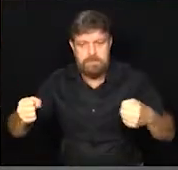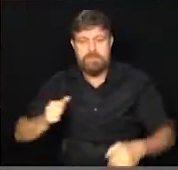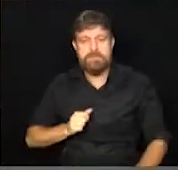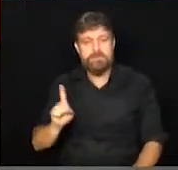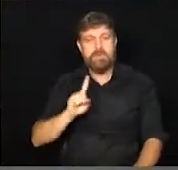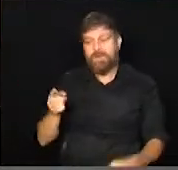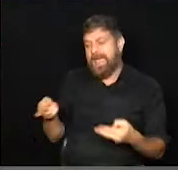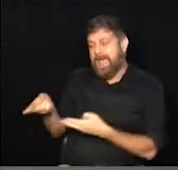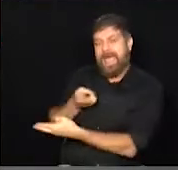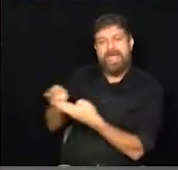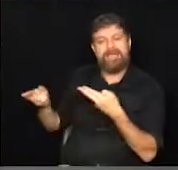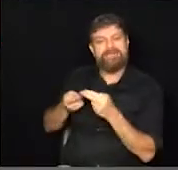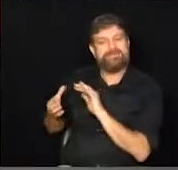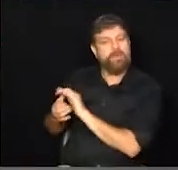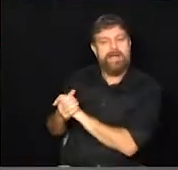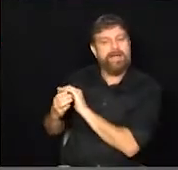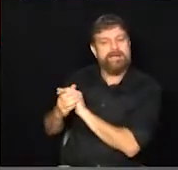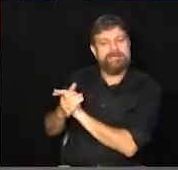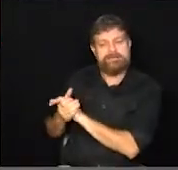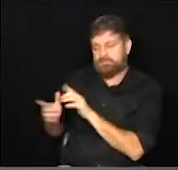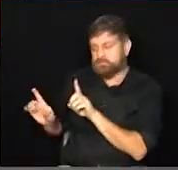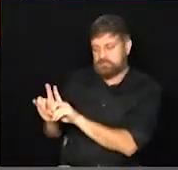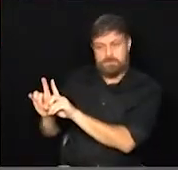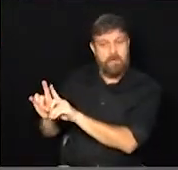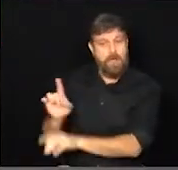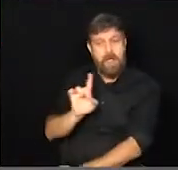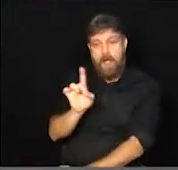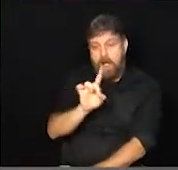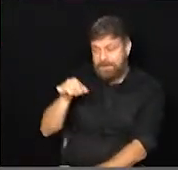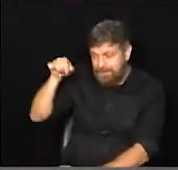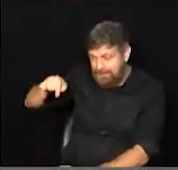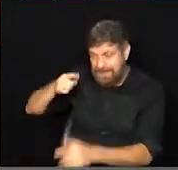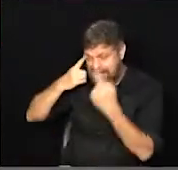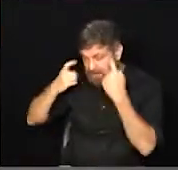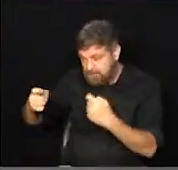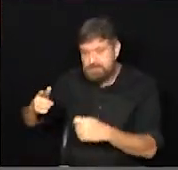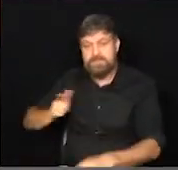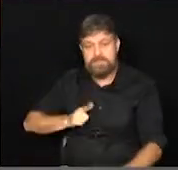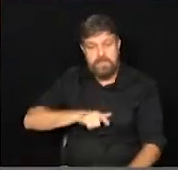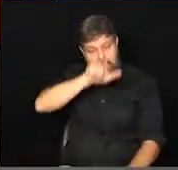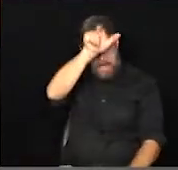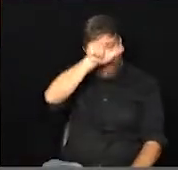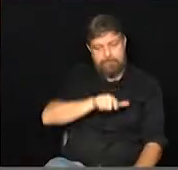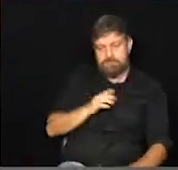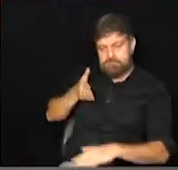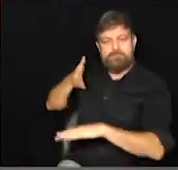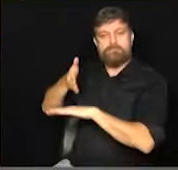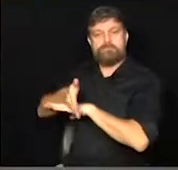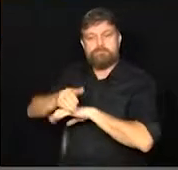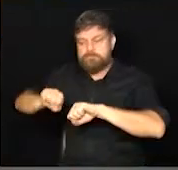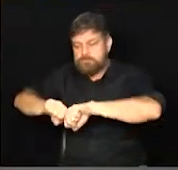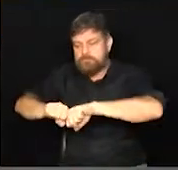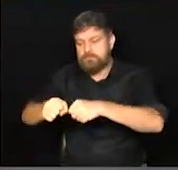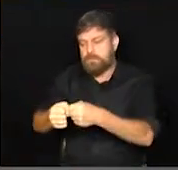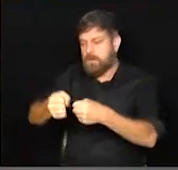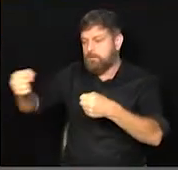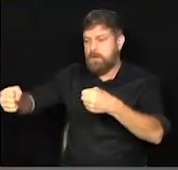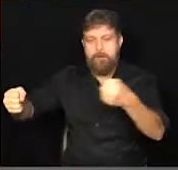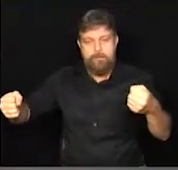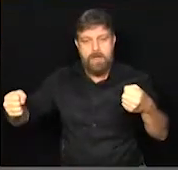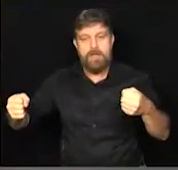interpessoal, da relação ali do casamento, do namoro, da família, mas ela tem ela tem um significado